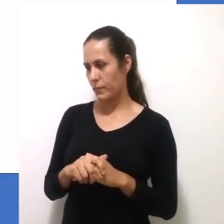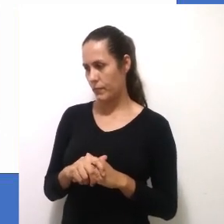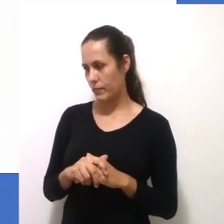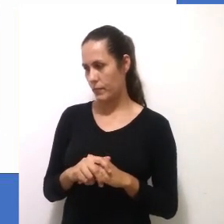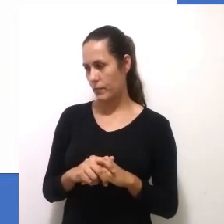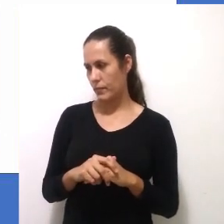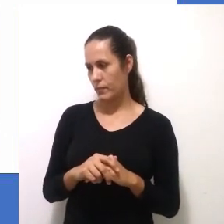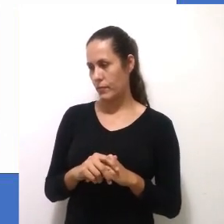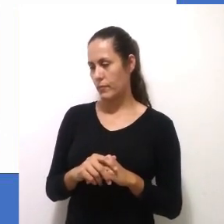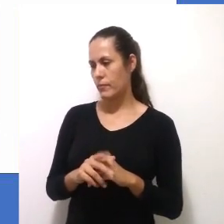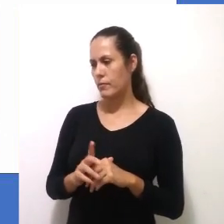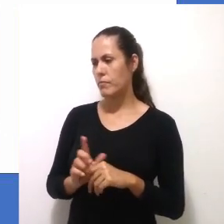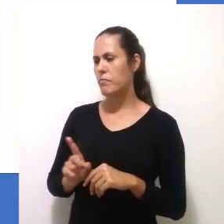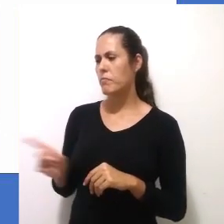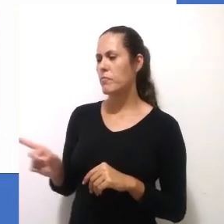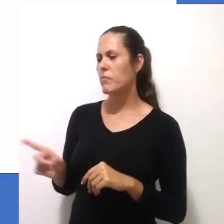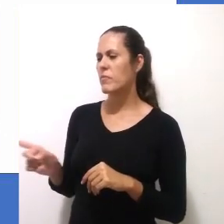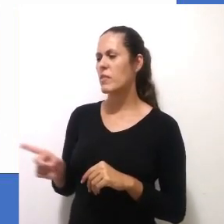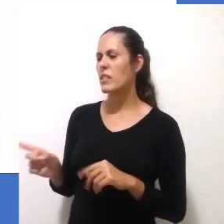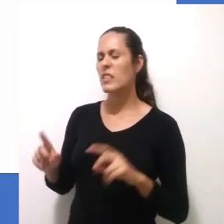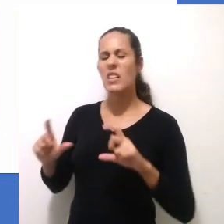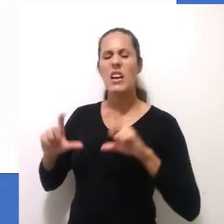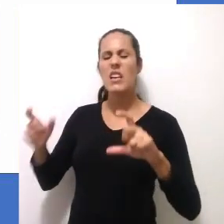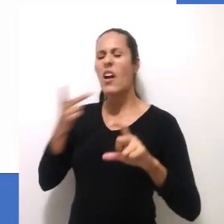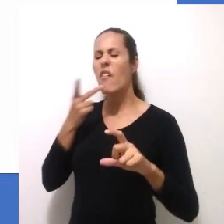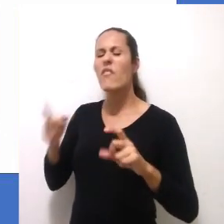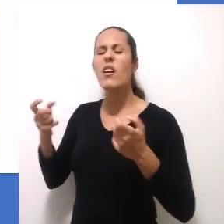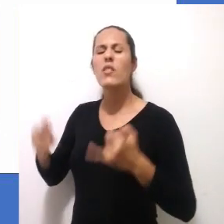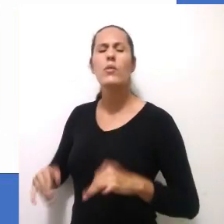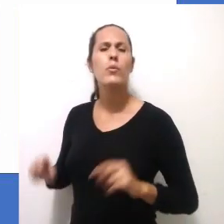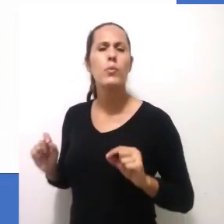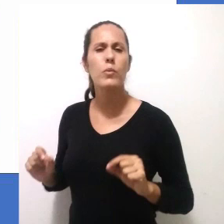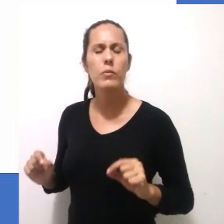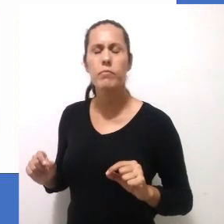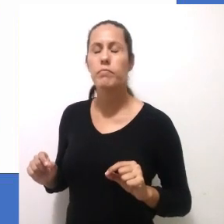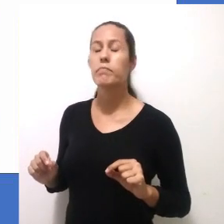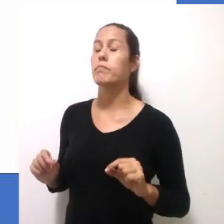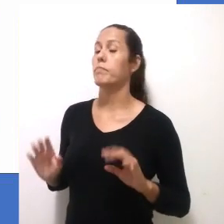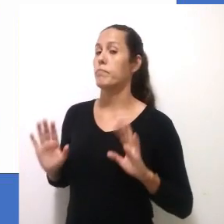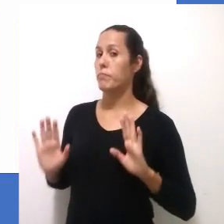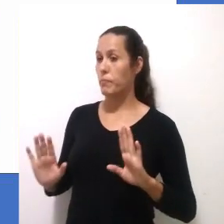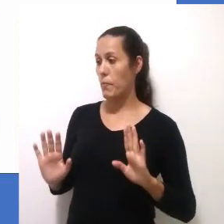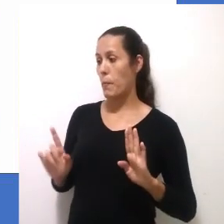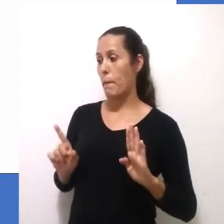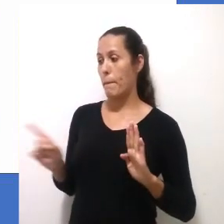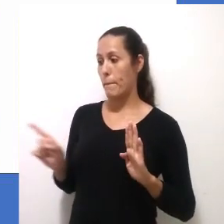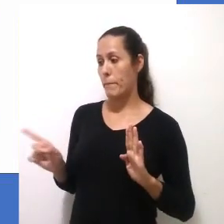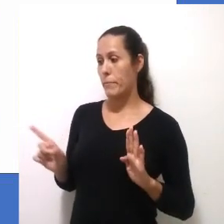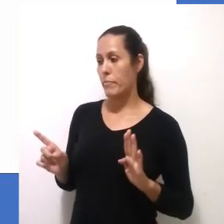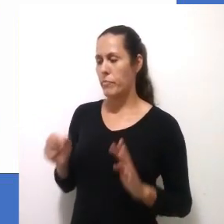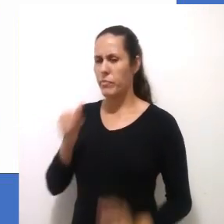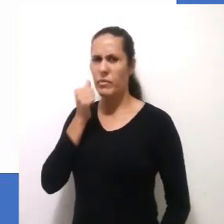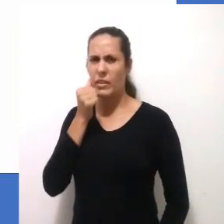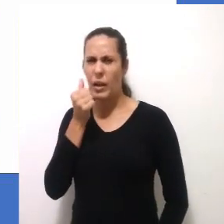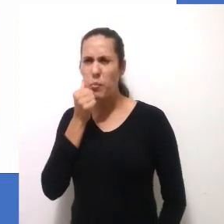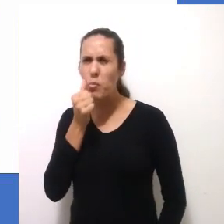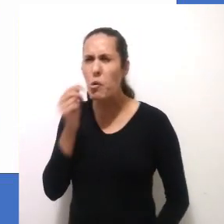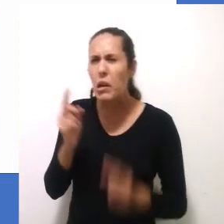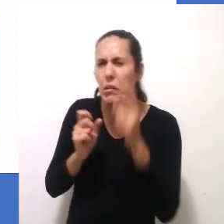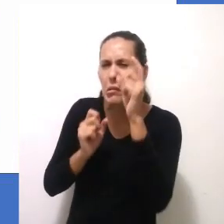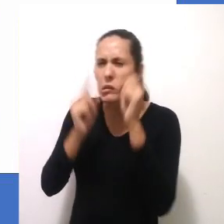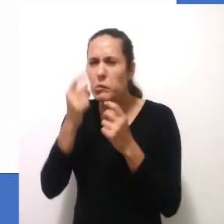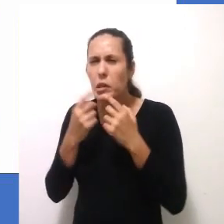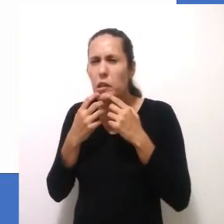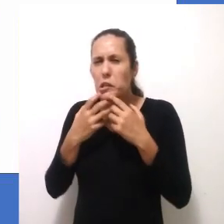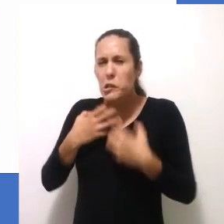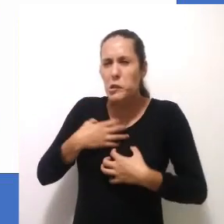is the cartoon about? Do que esse cartoon está falando, né? Observem que a mulher ela parece